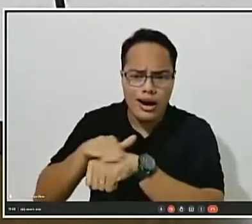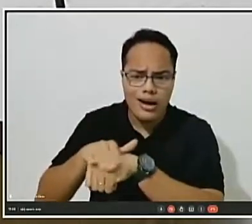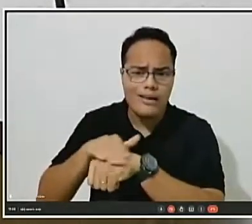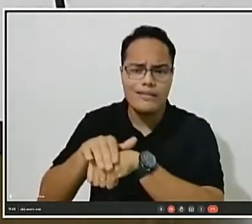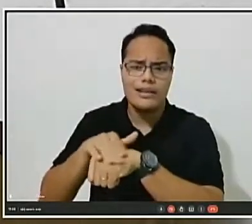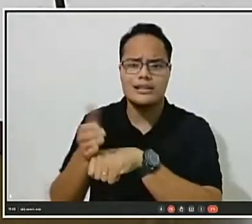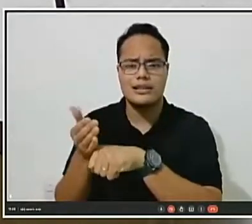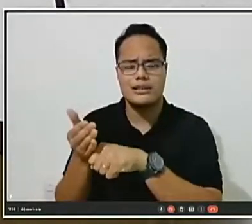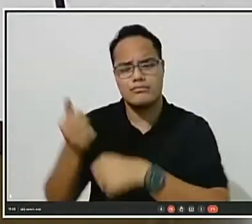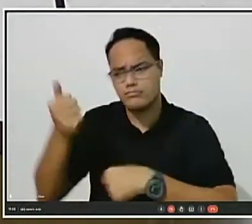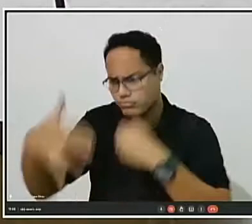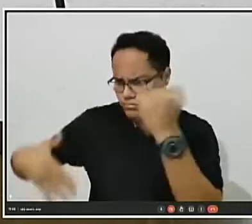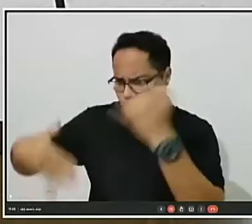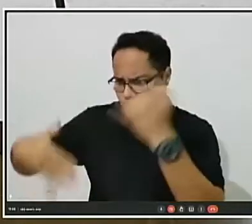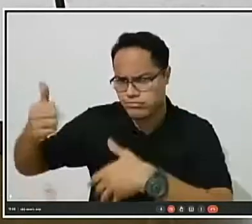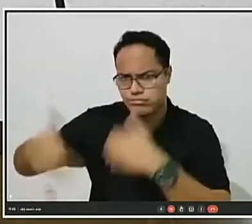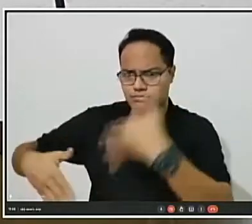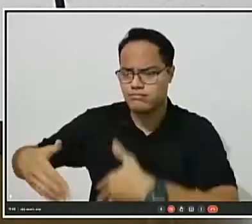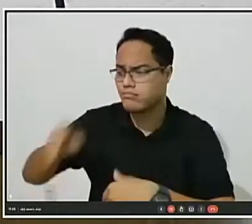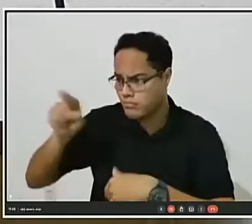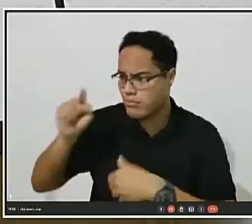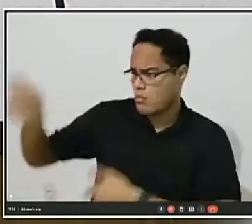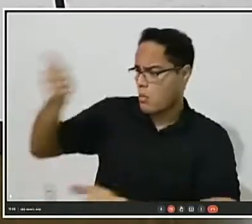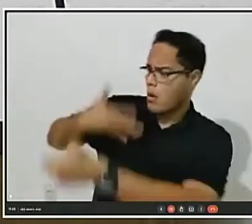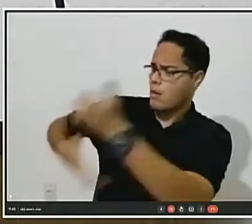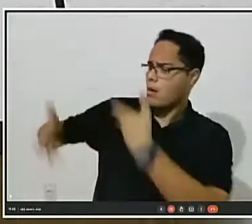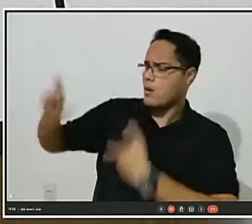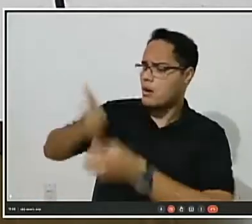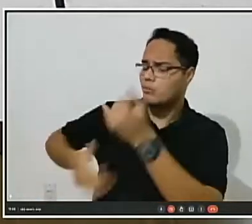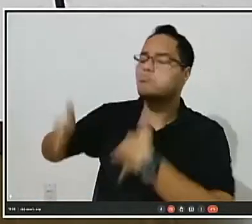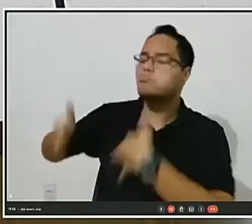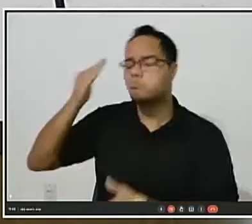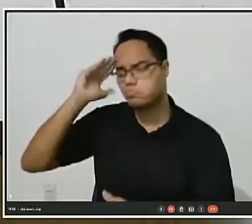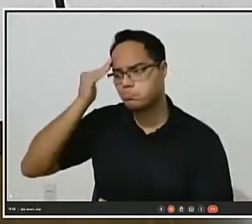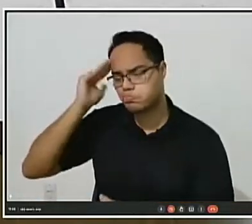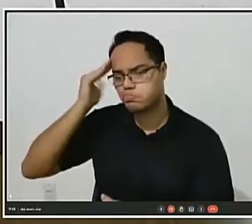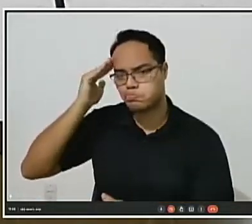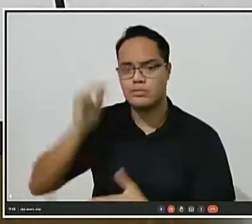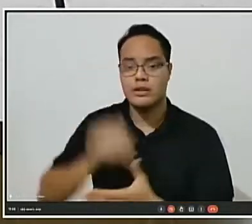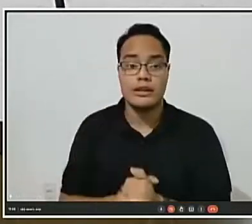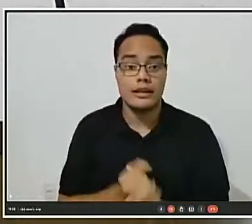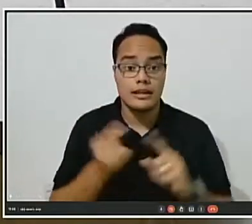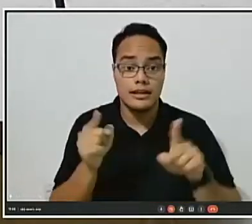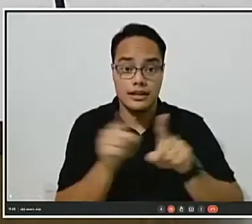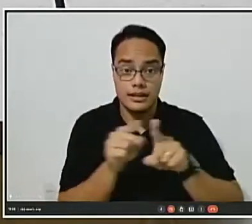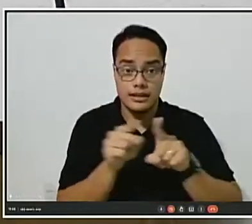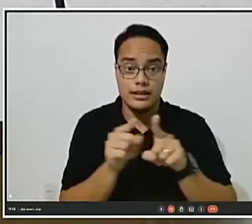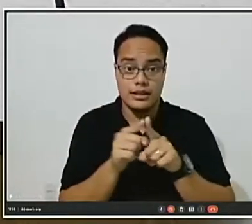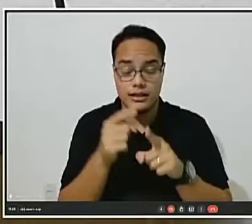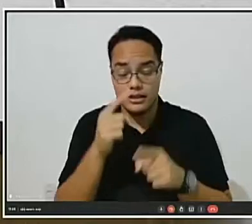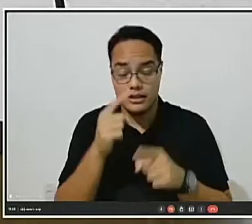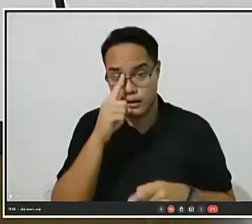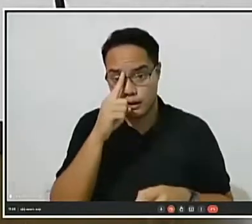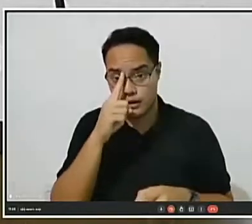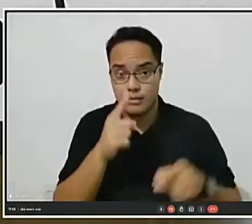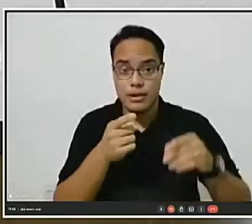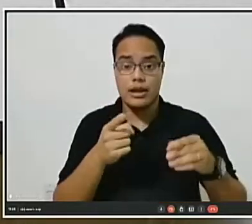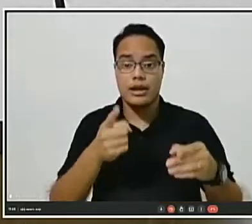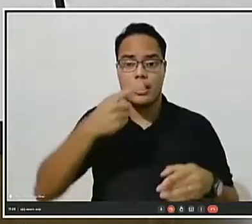aconteçam. Sobre o nosso abençoado e corrido asfalto do Rio